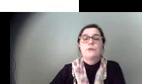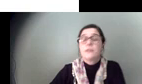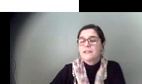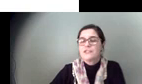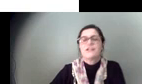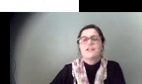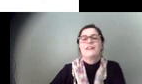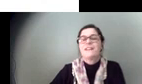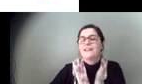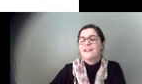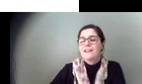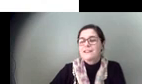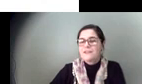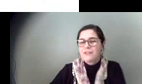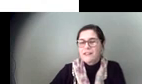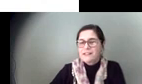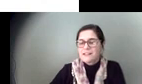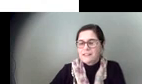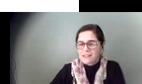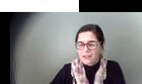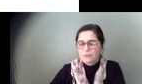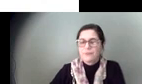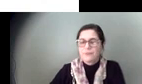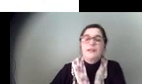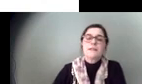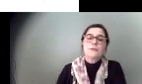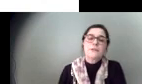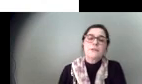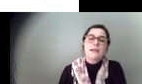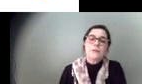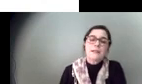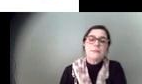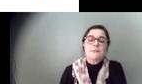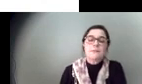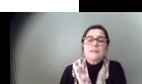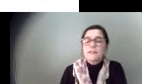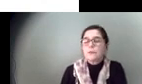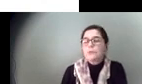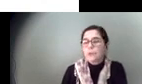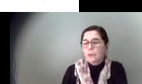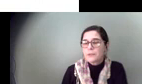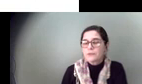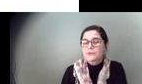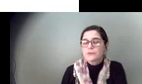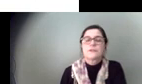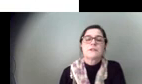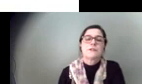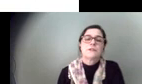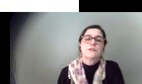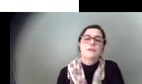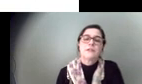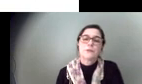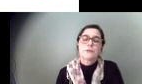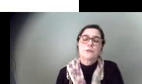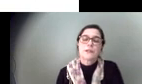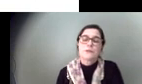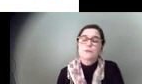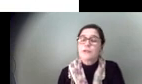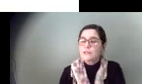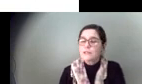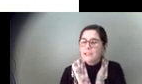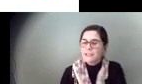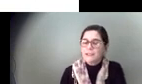E o replanejar se faz necessário. Então, eu trago aqui cinco tópicos que eu entendo